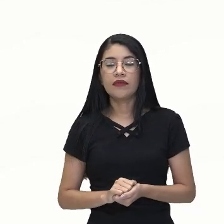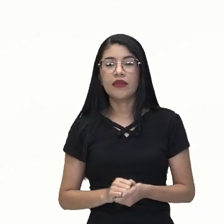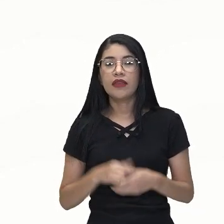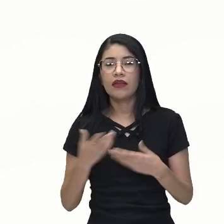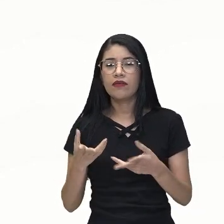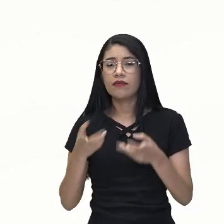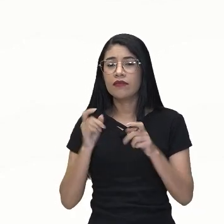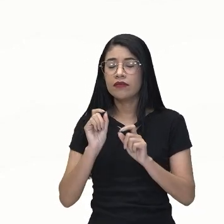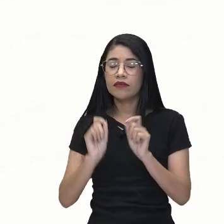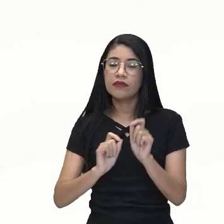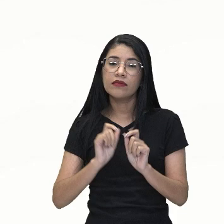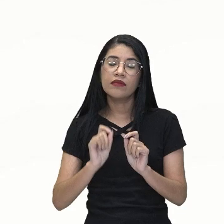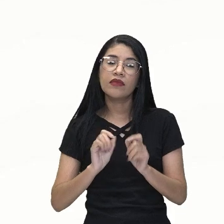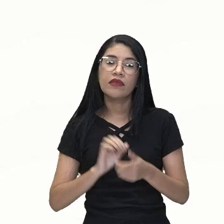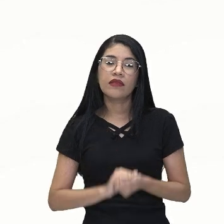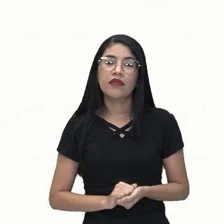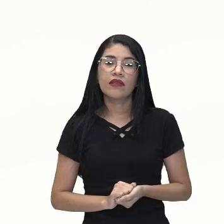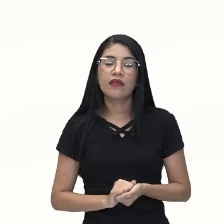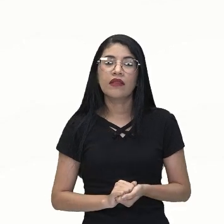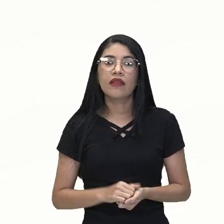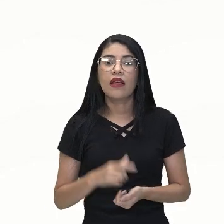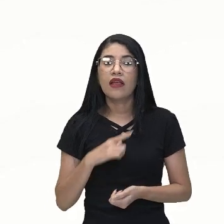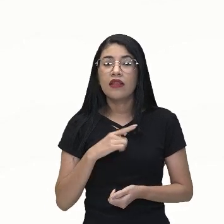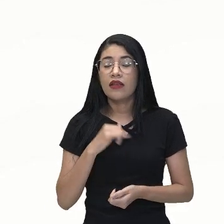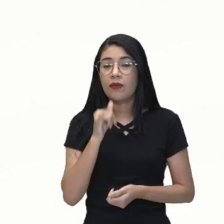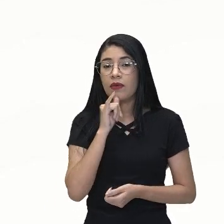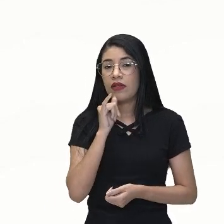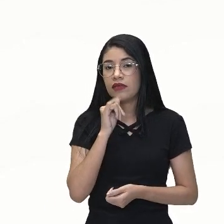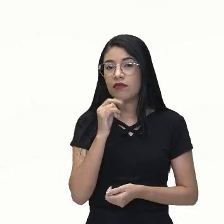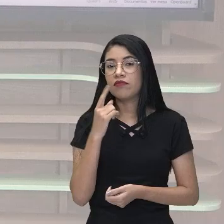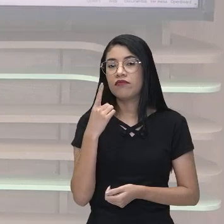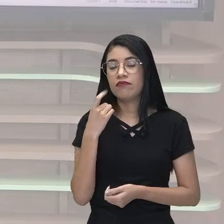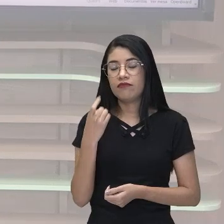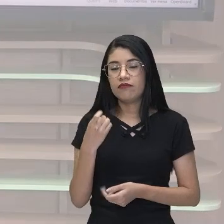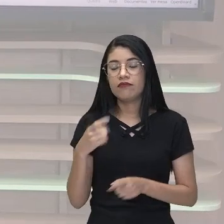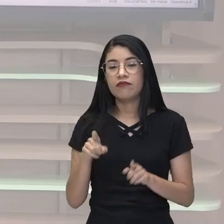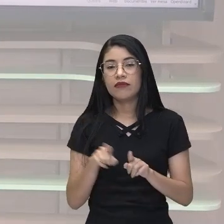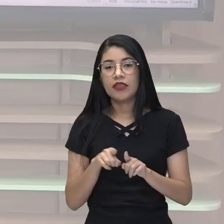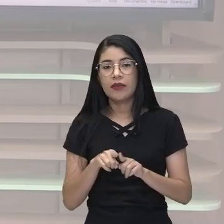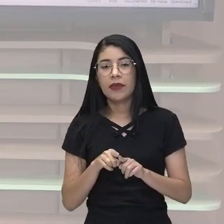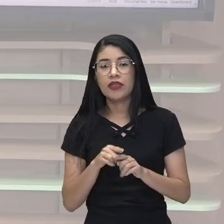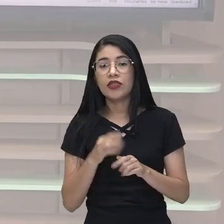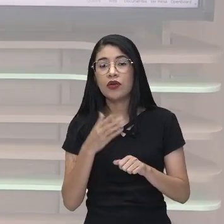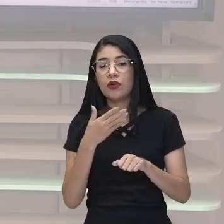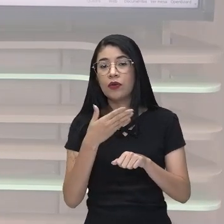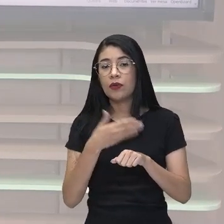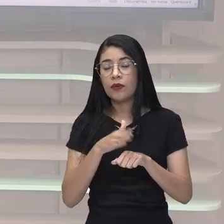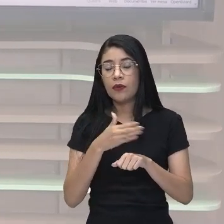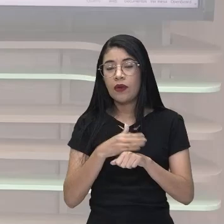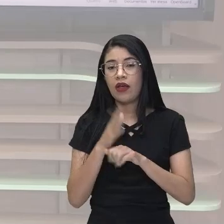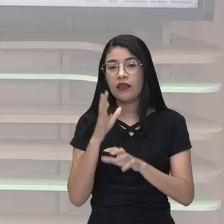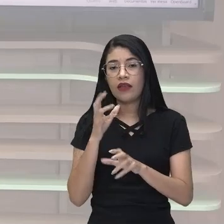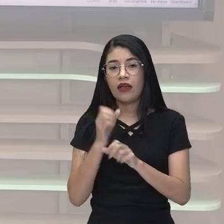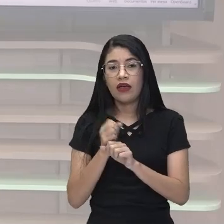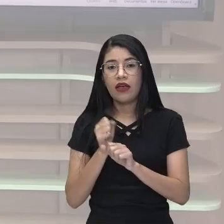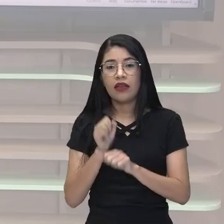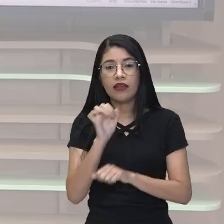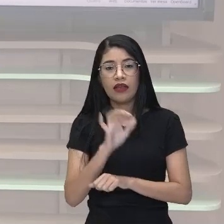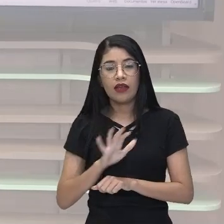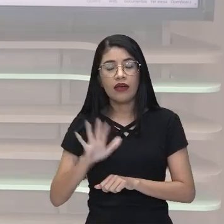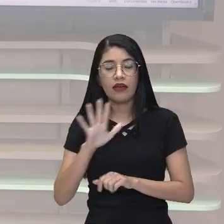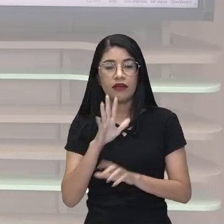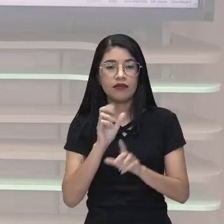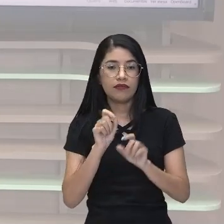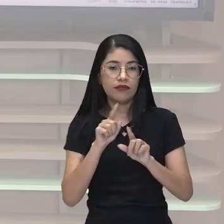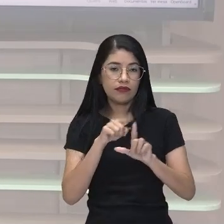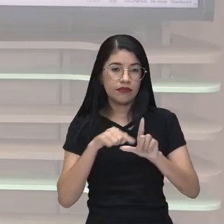verifica com isso que nós temos aqui um exemplo bem interessante, tá? De aplicação de perímetro de figuras. Aqui